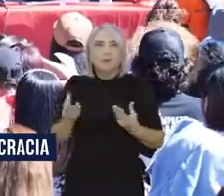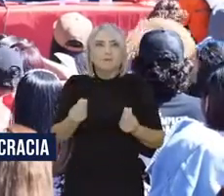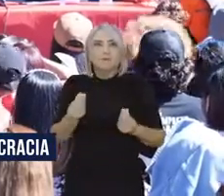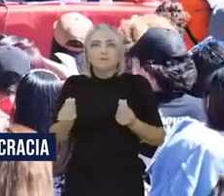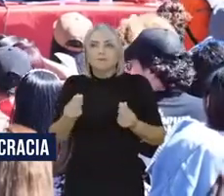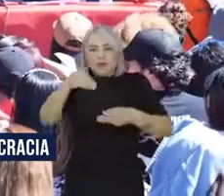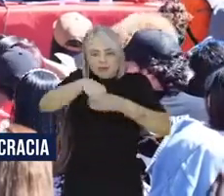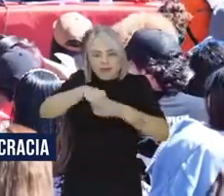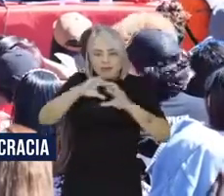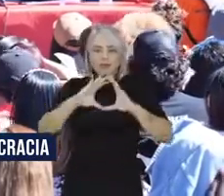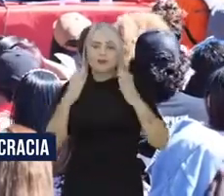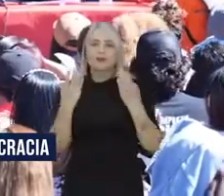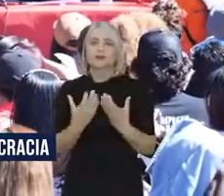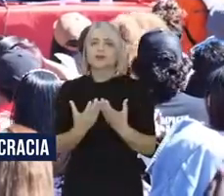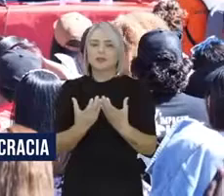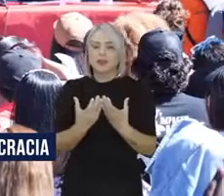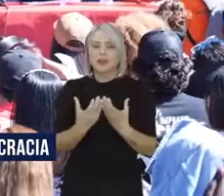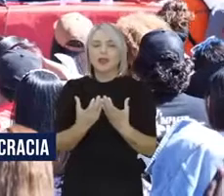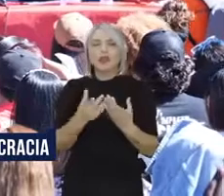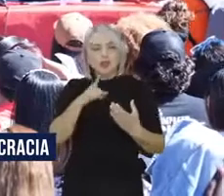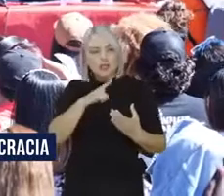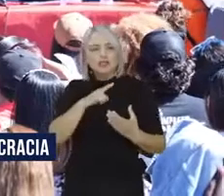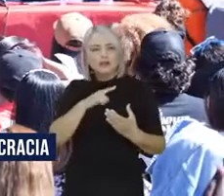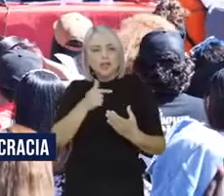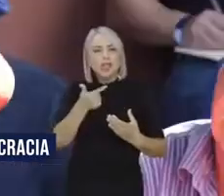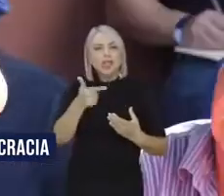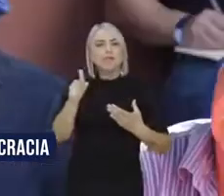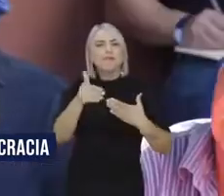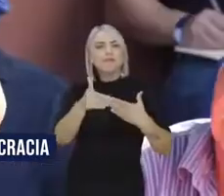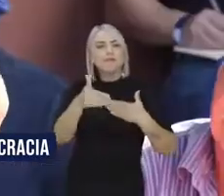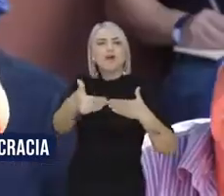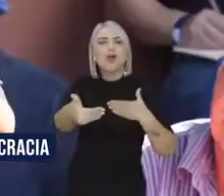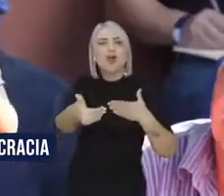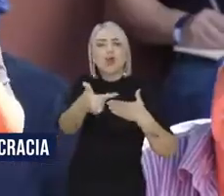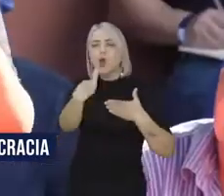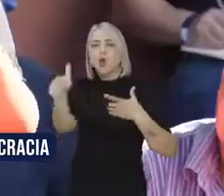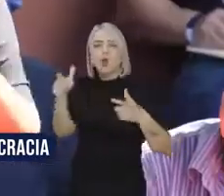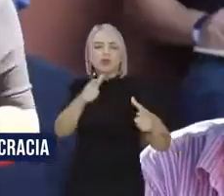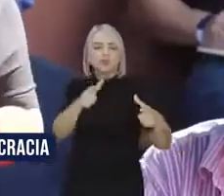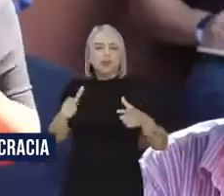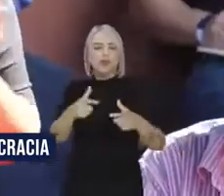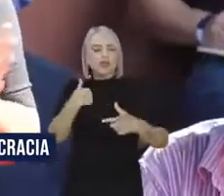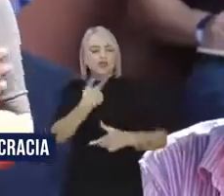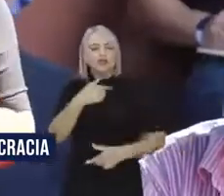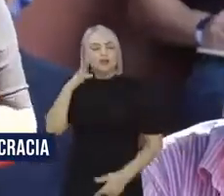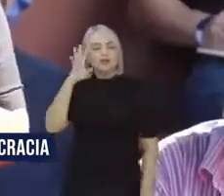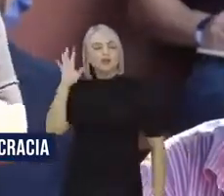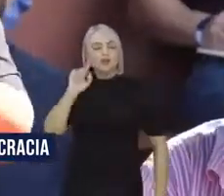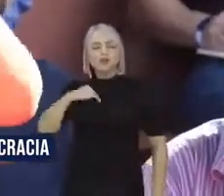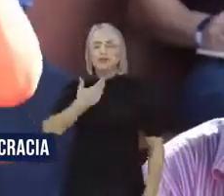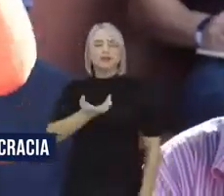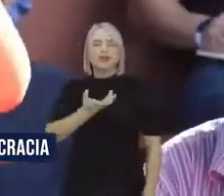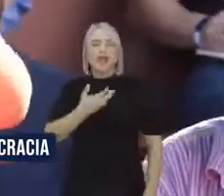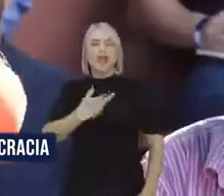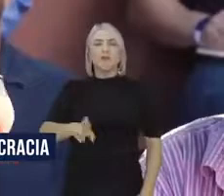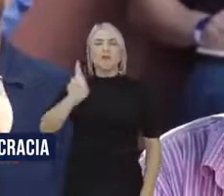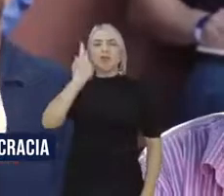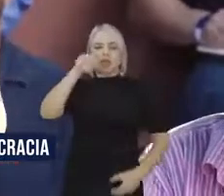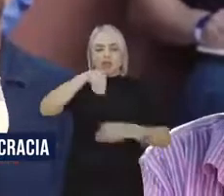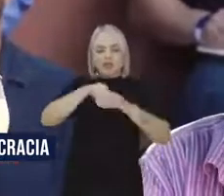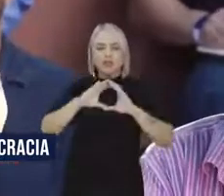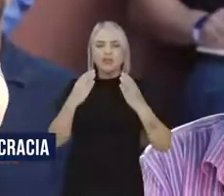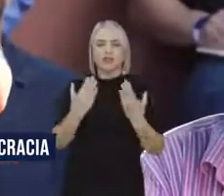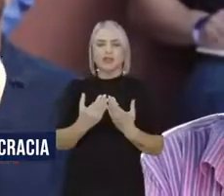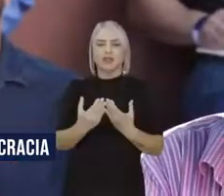comunidade, mas atingir lugares bem maiores, que esse é o nosso sonho. A gente não quer ser representante só aqui dentro, lutar só por